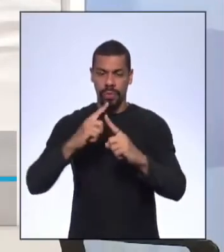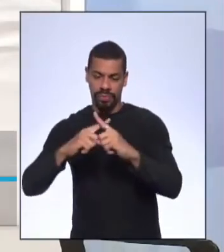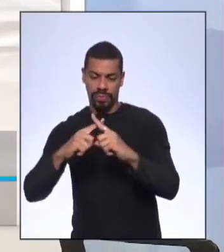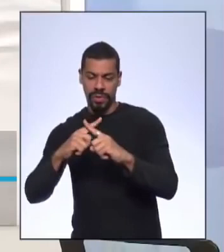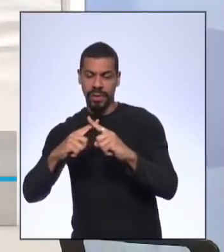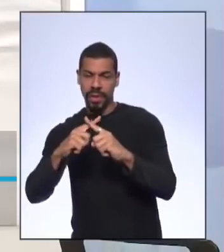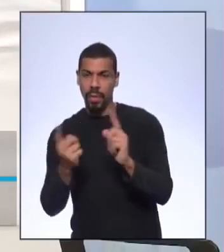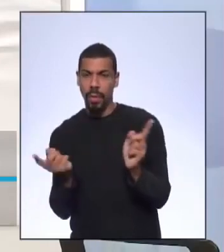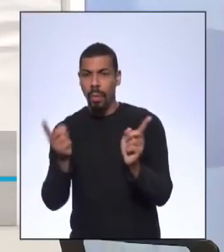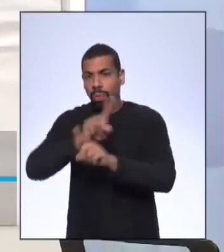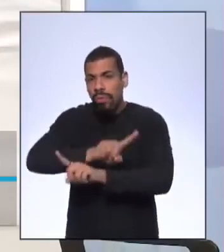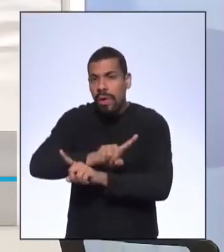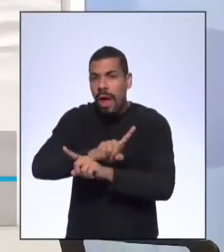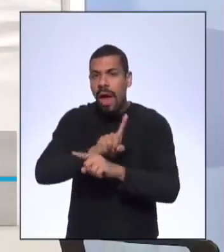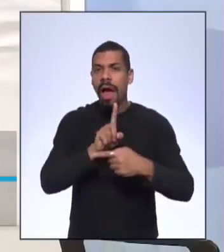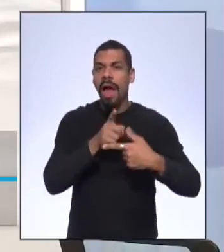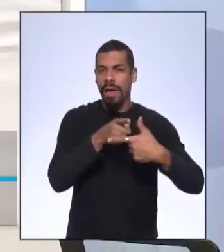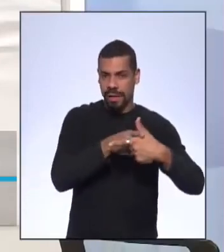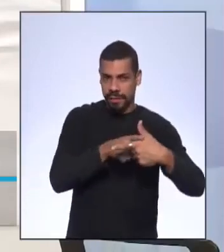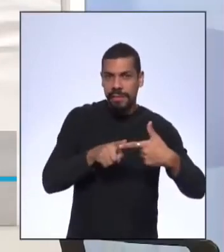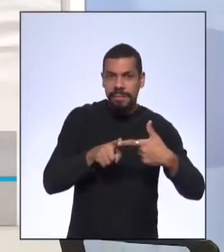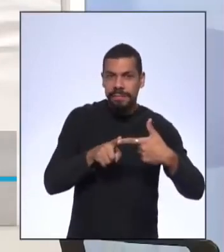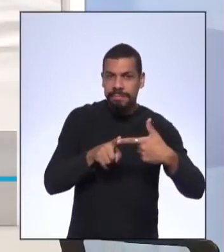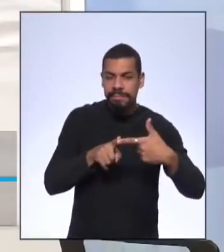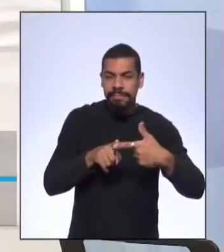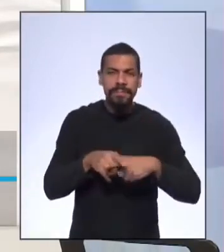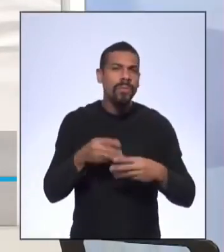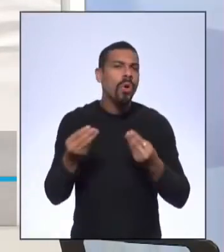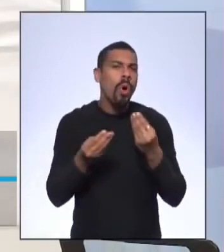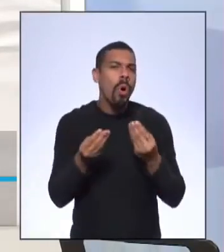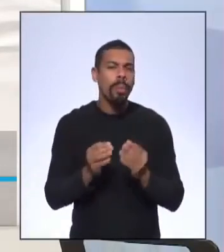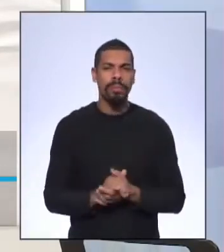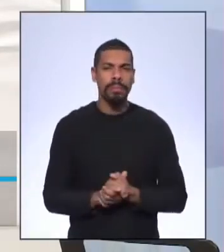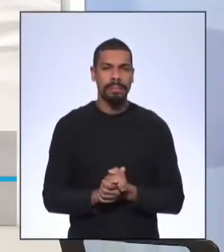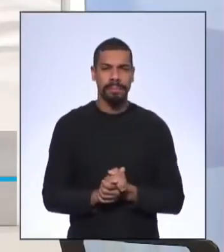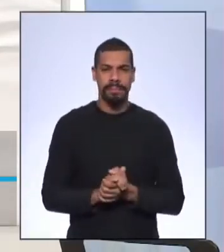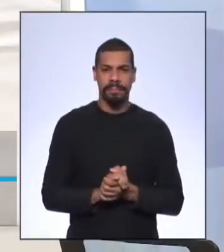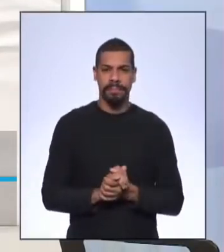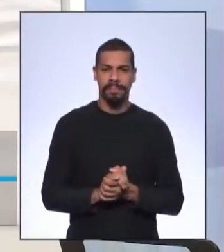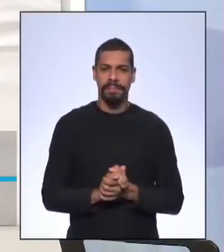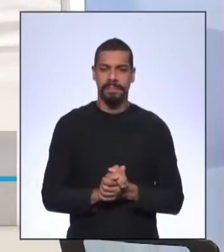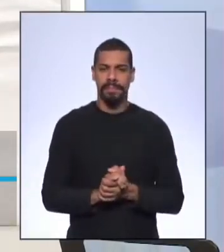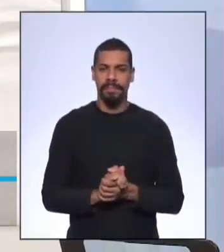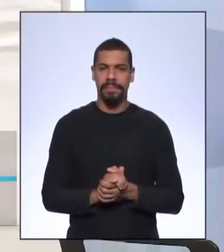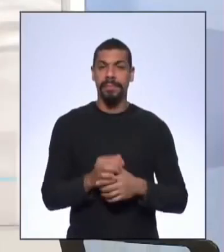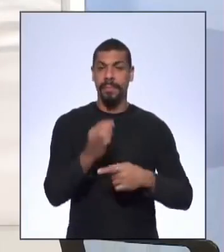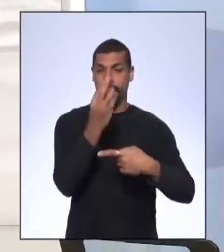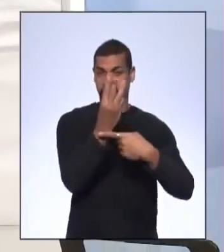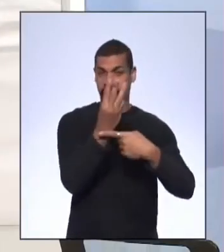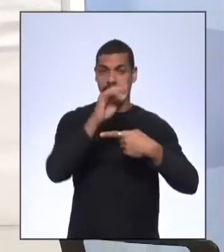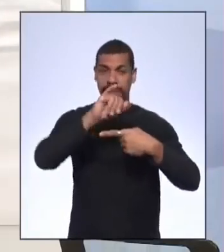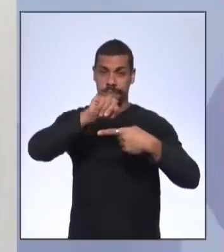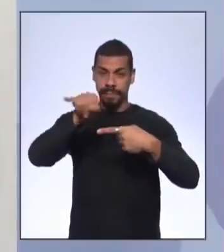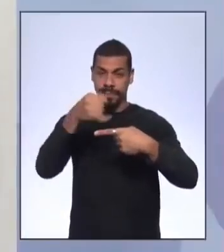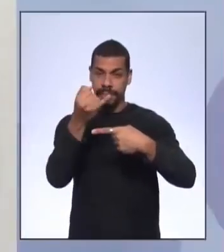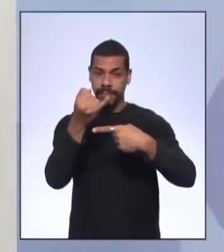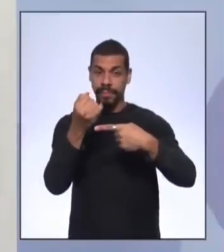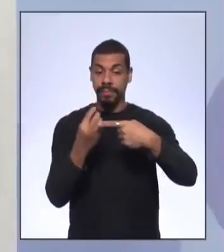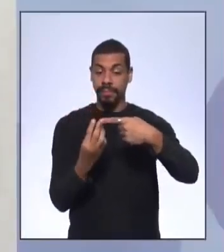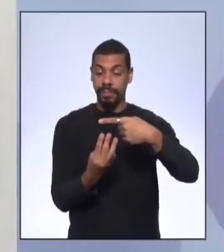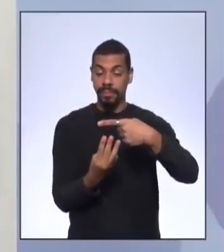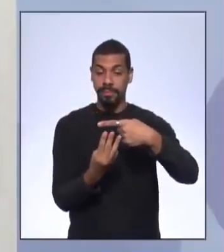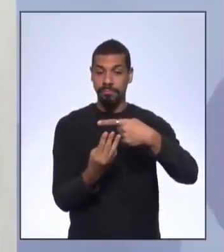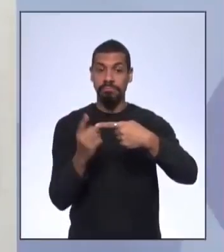vou fazer uma operação para vocês para tentar simplificar. Dividir os dois lados por